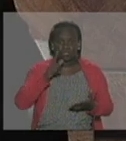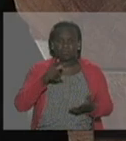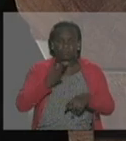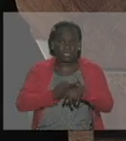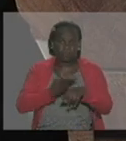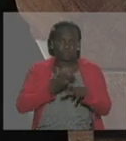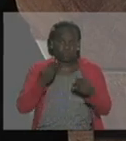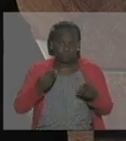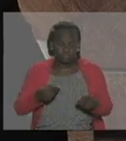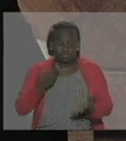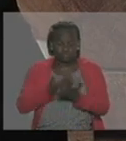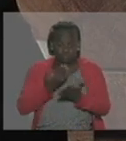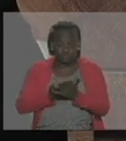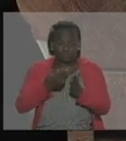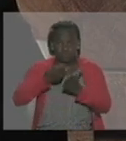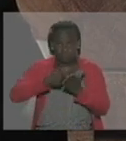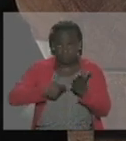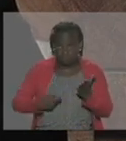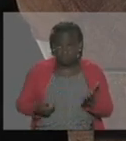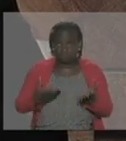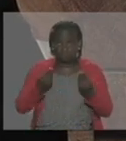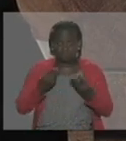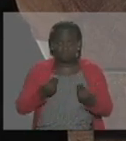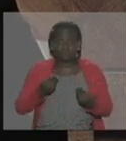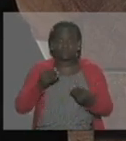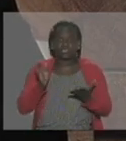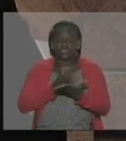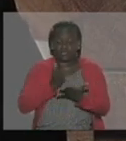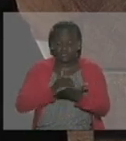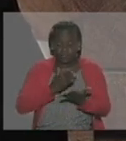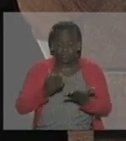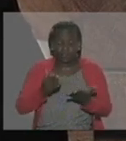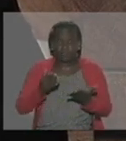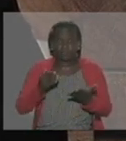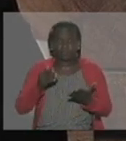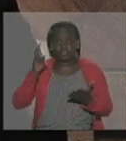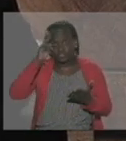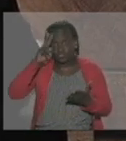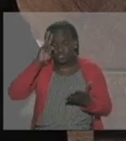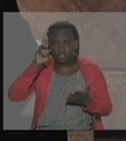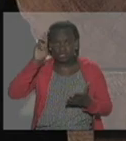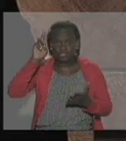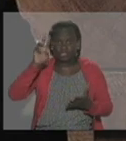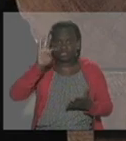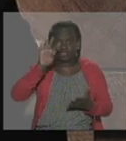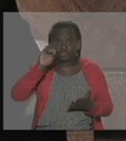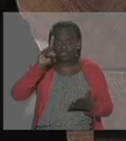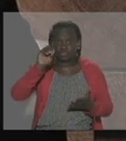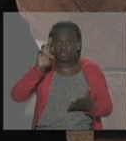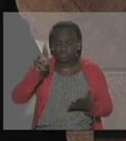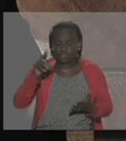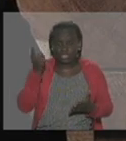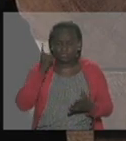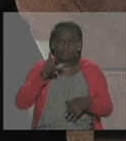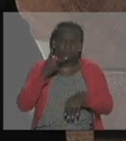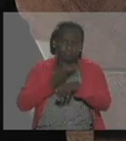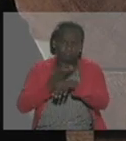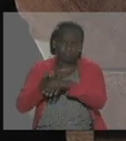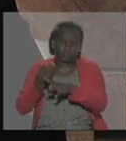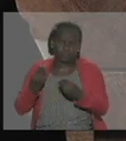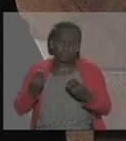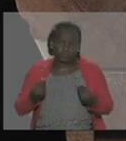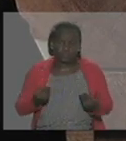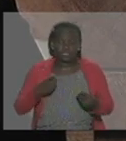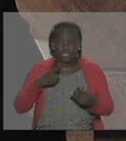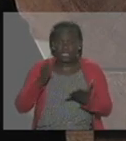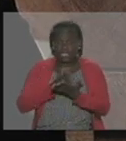prize ela escreve muito sobre os Tudor e foram os livros sobre a dinastia Tudor que mais a premiaram